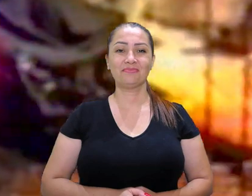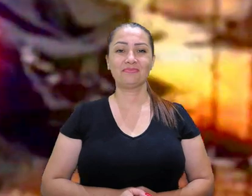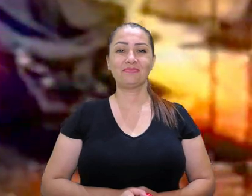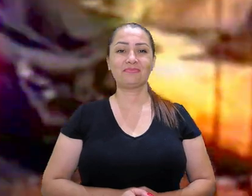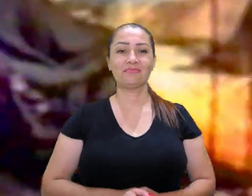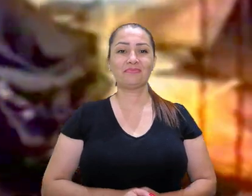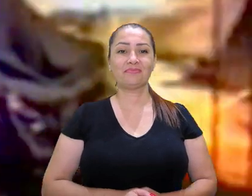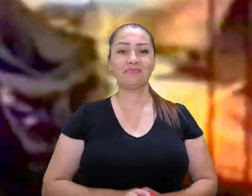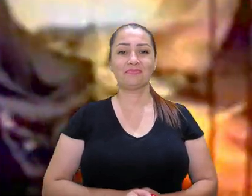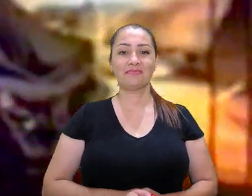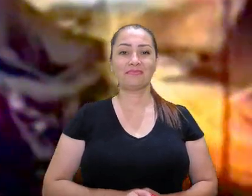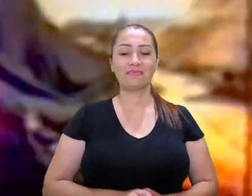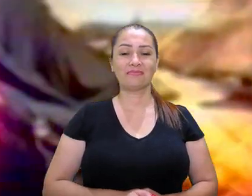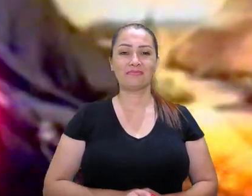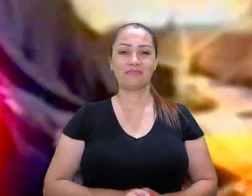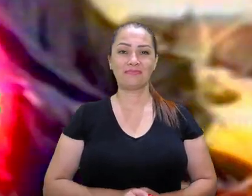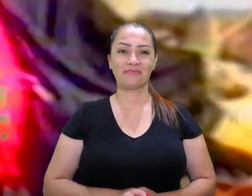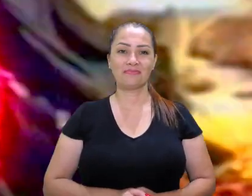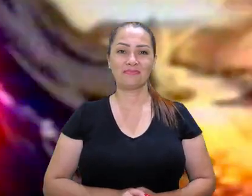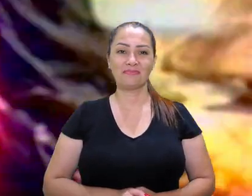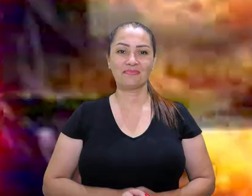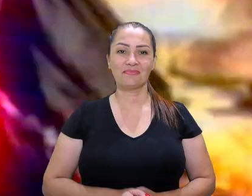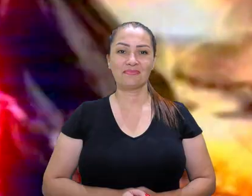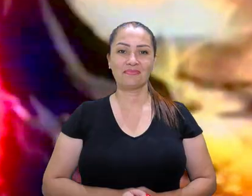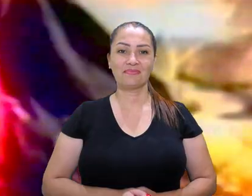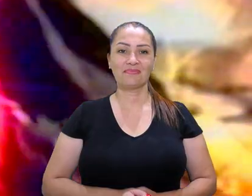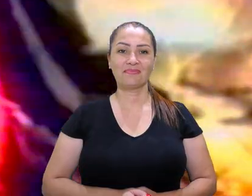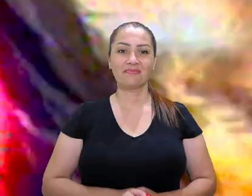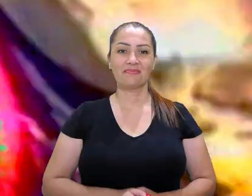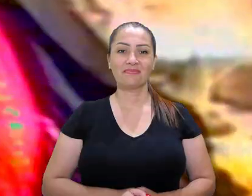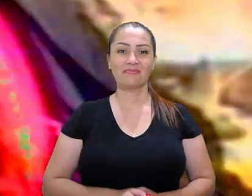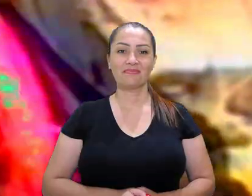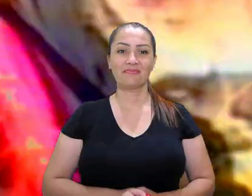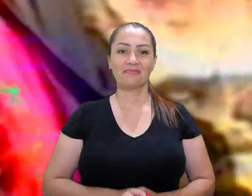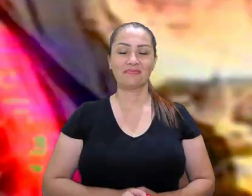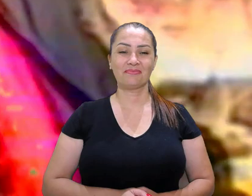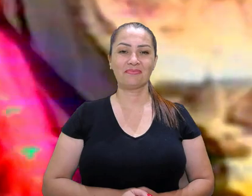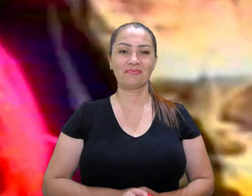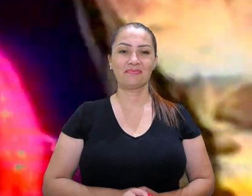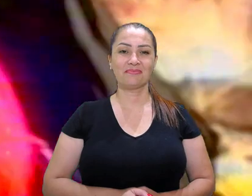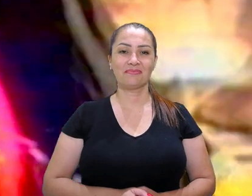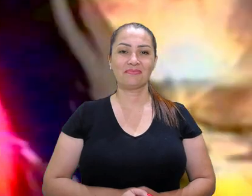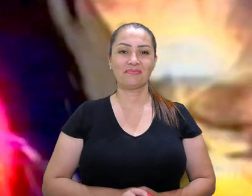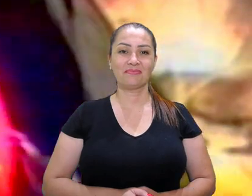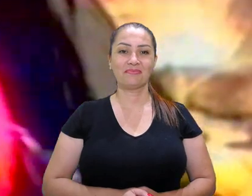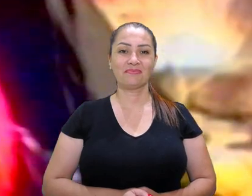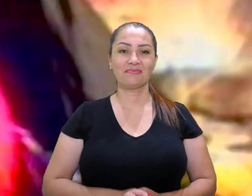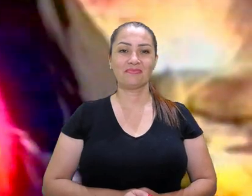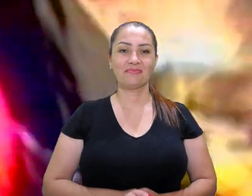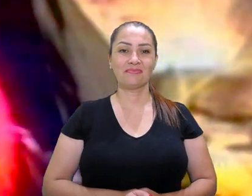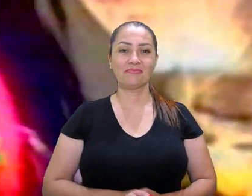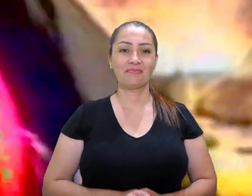está sendo nesse ano de casamento. você vai numa